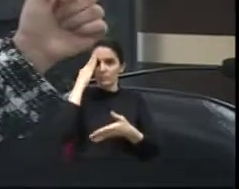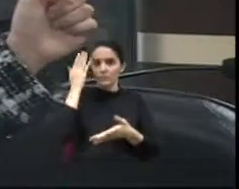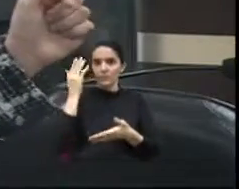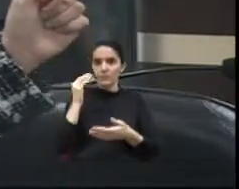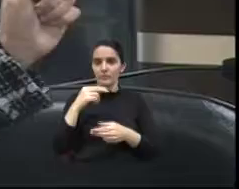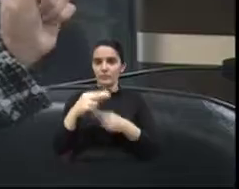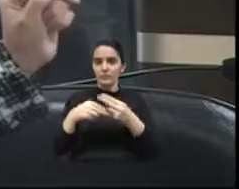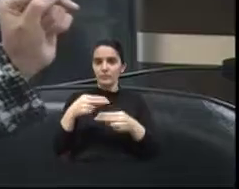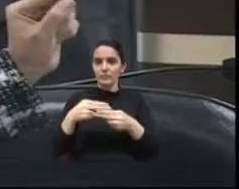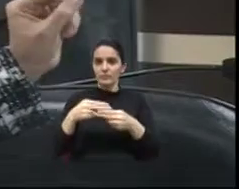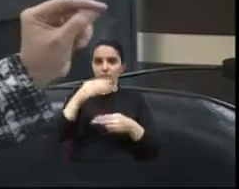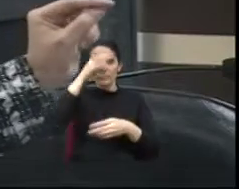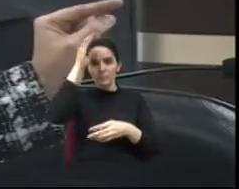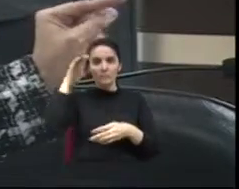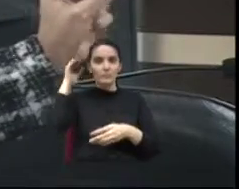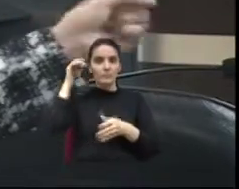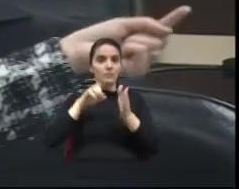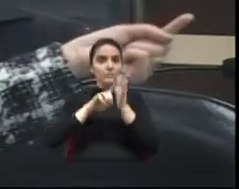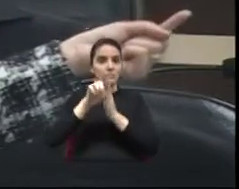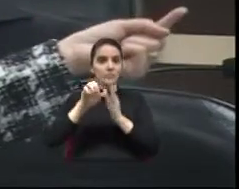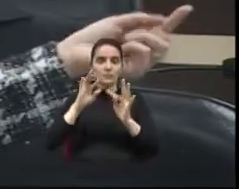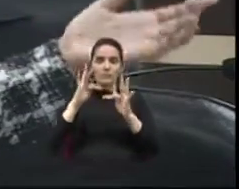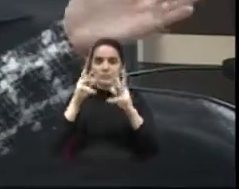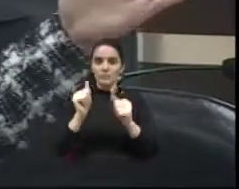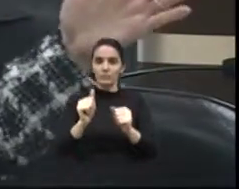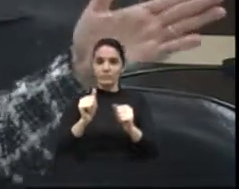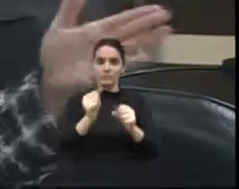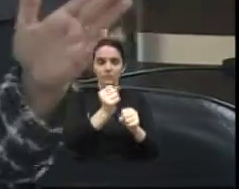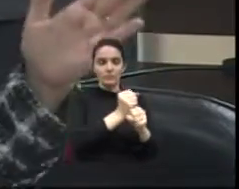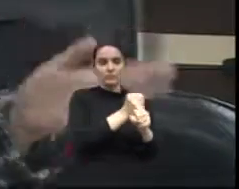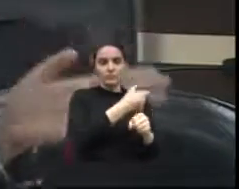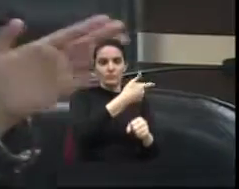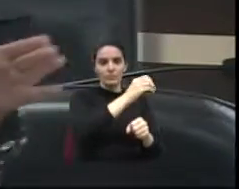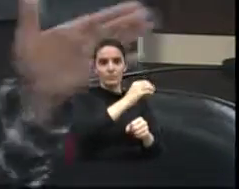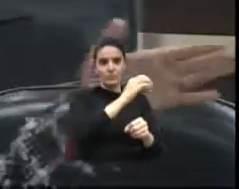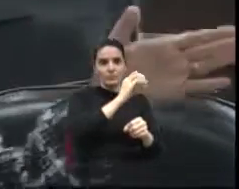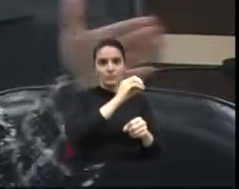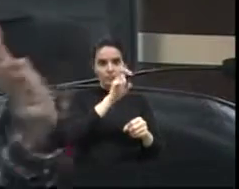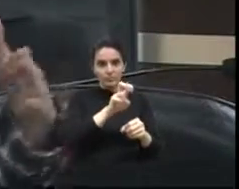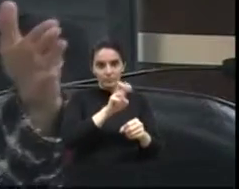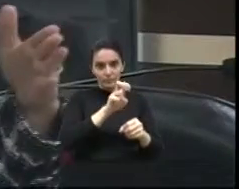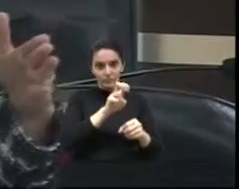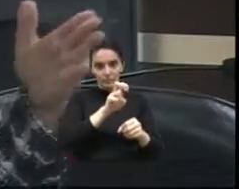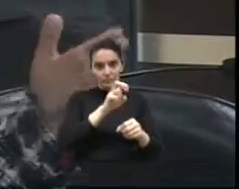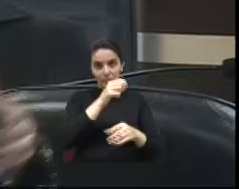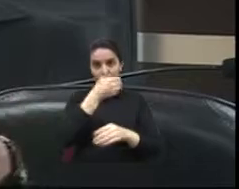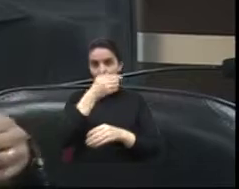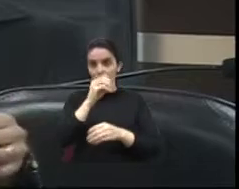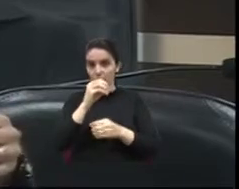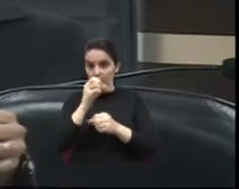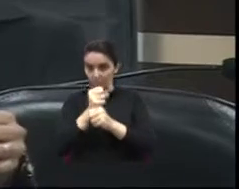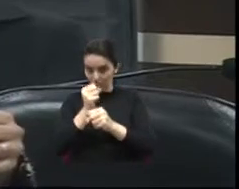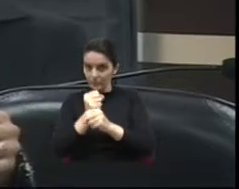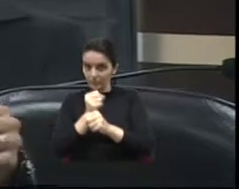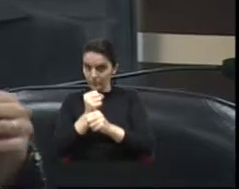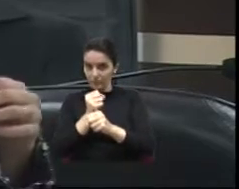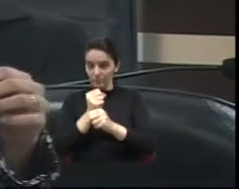um requerimento solicitando desde 2005, para a gente conseguir pelo menos 10 anos de parâmetro.